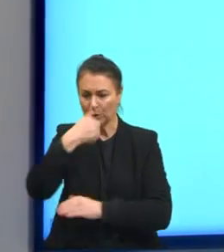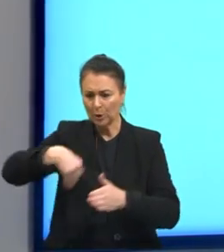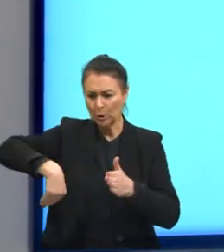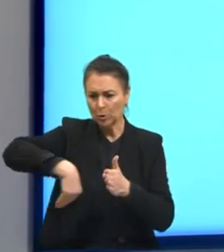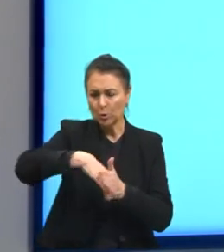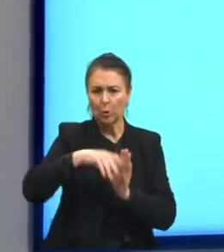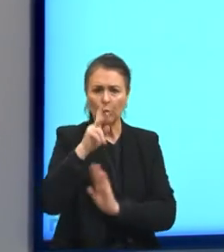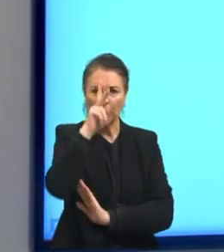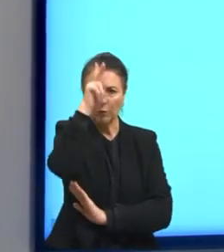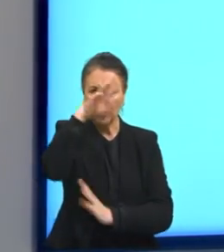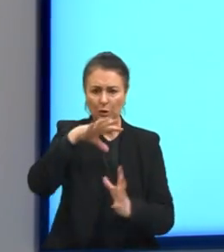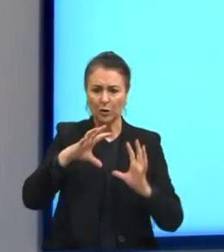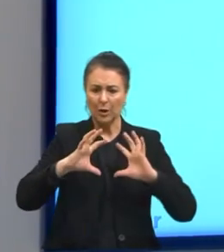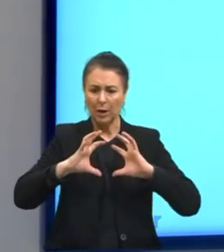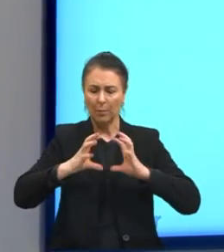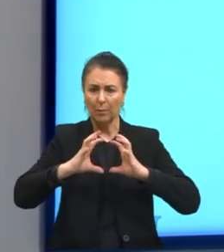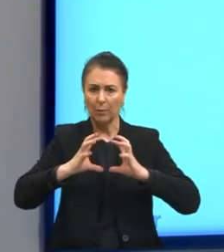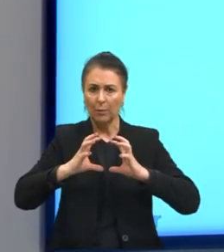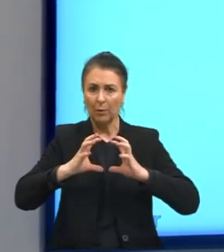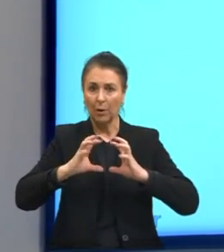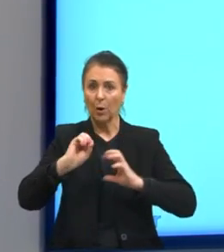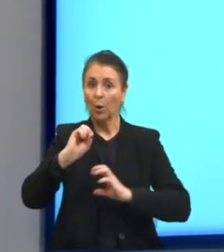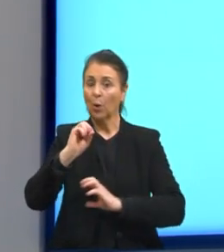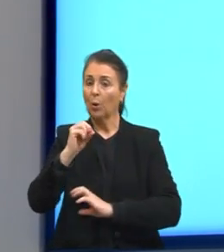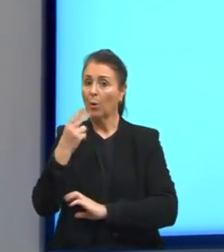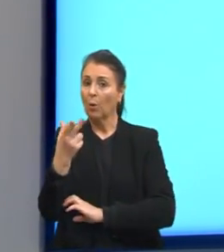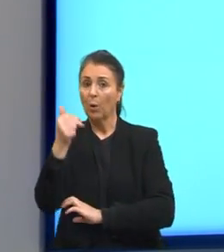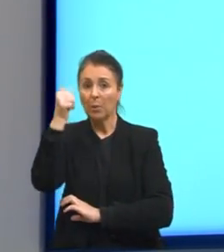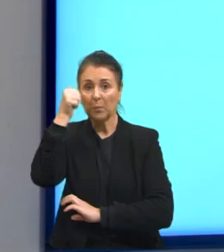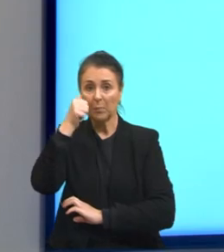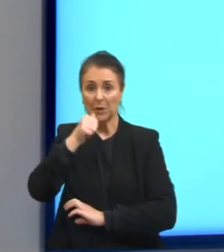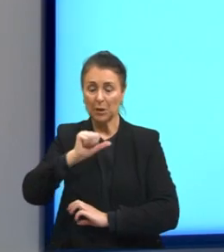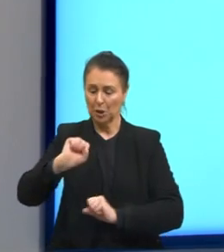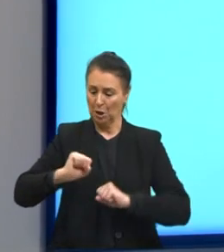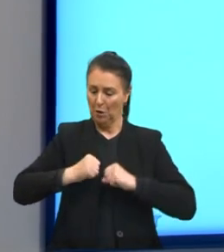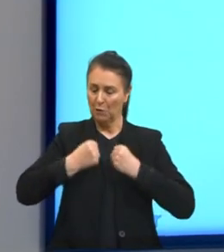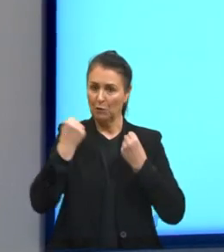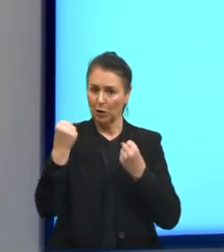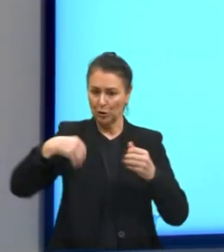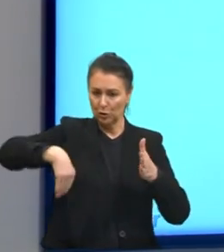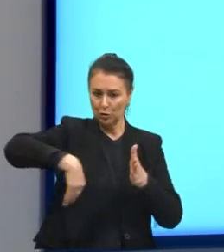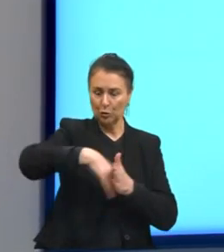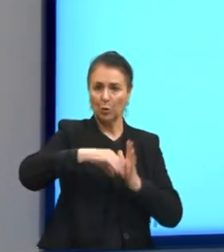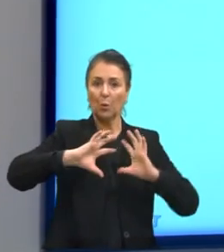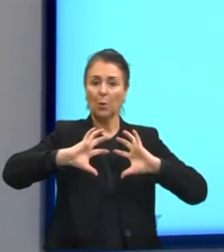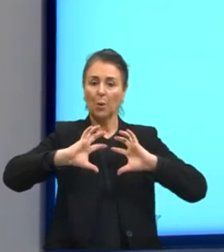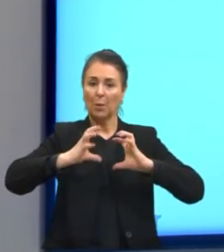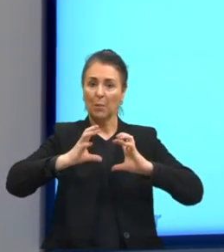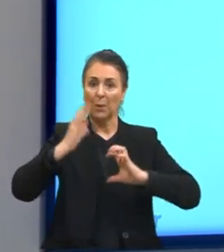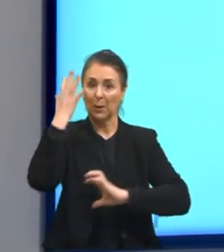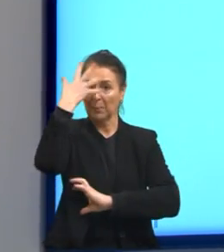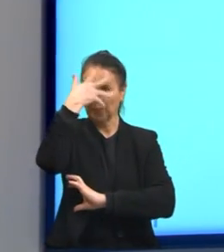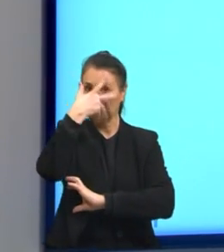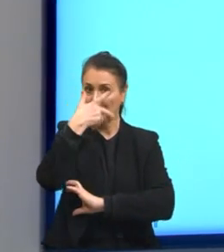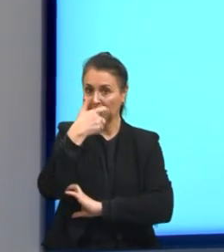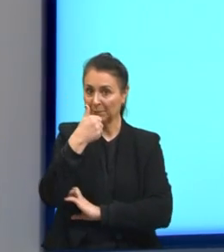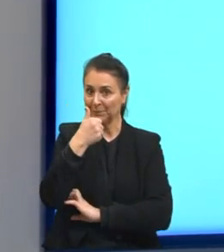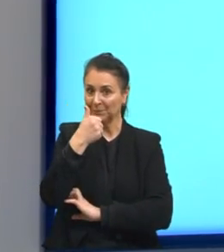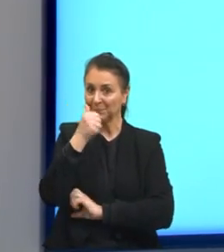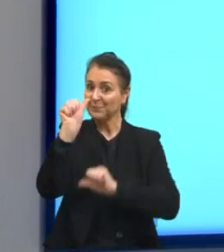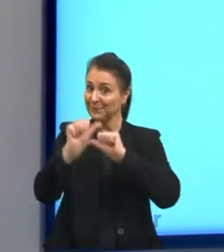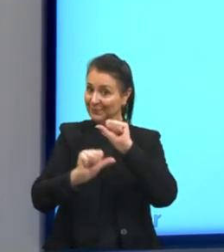forte a bola. Ou eu posso dizer, a menina forte chutou a bola bonita. Então, não